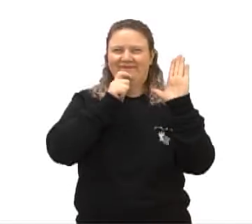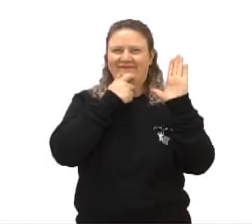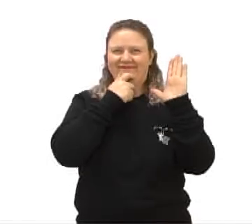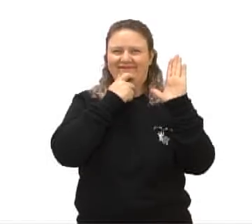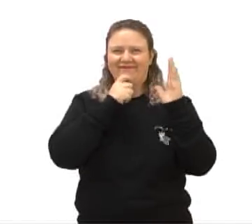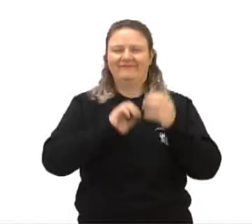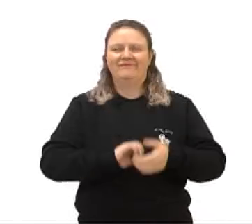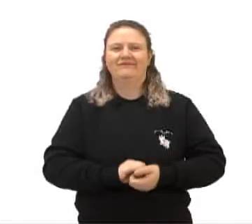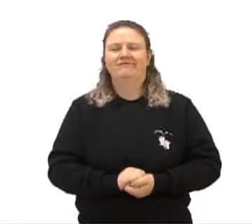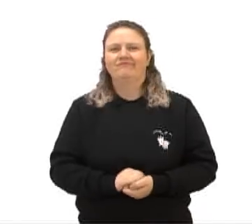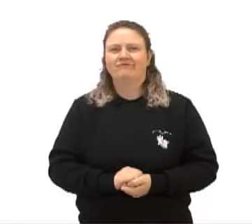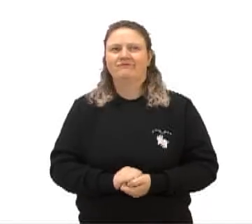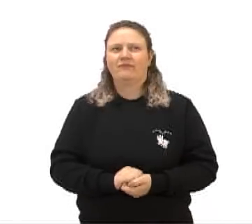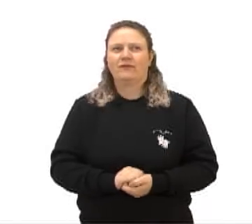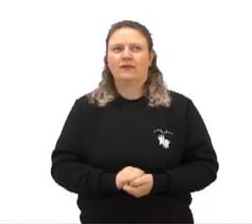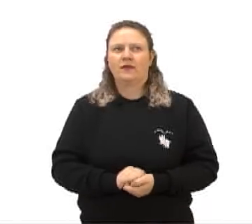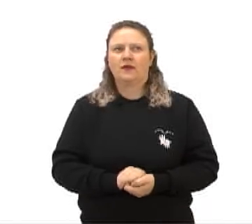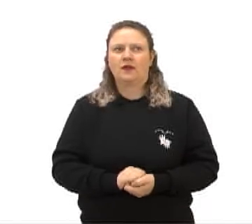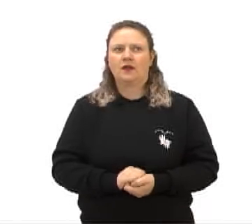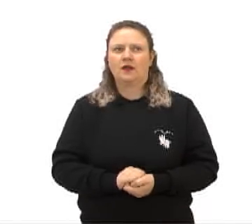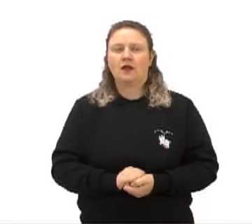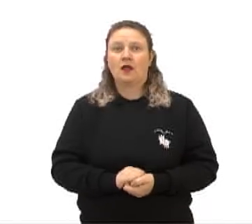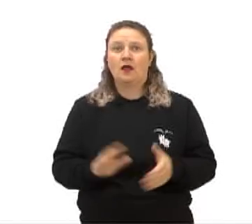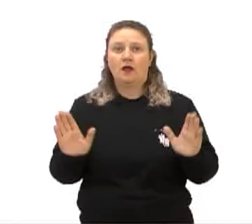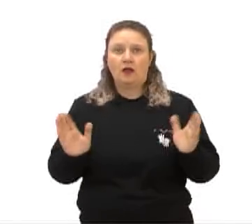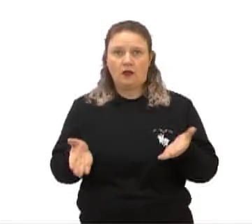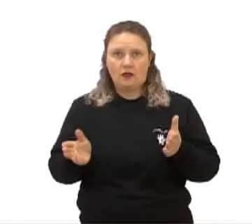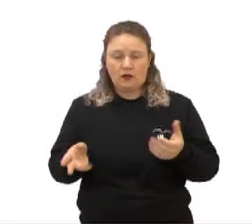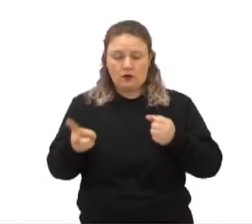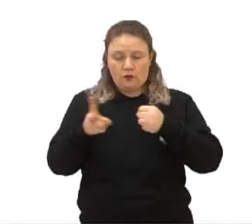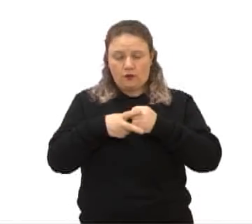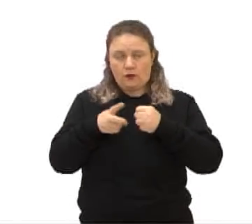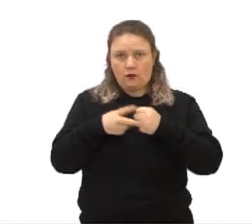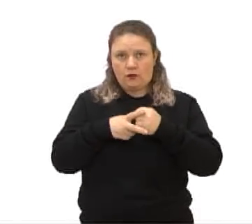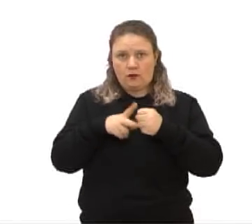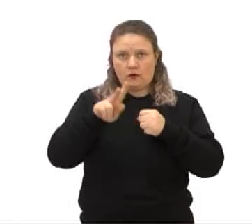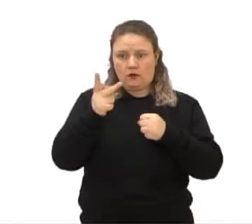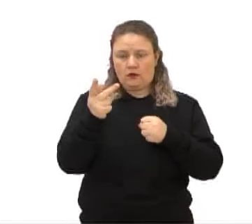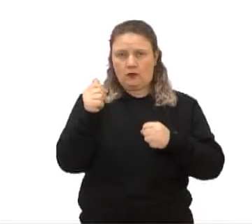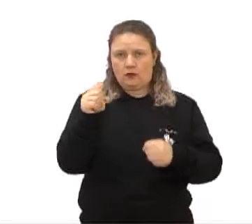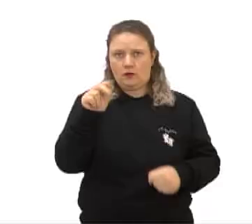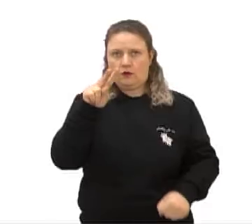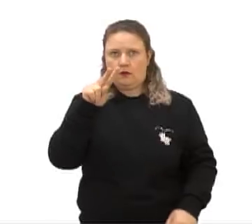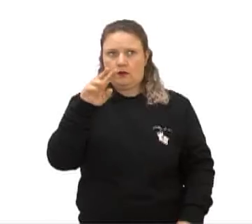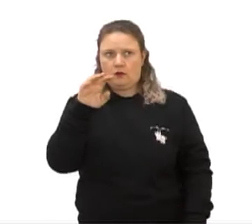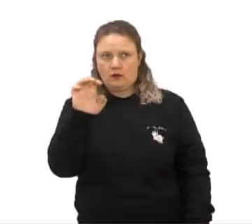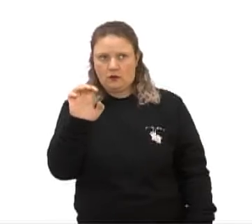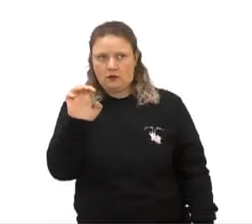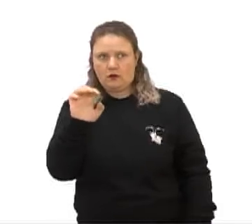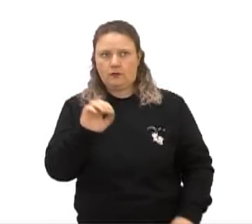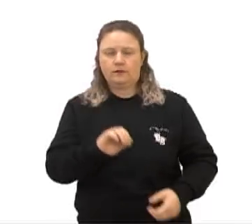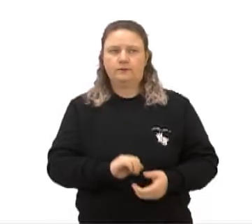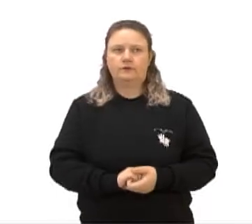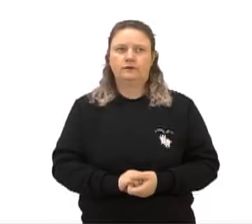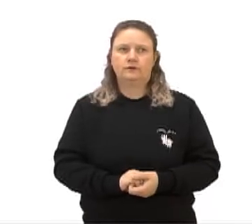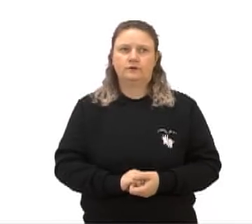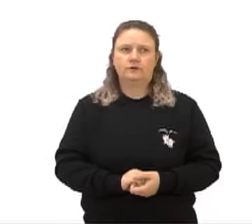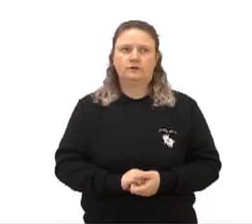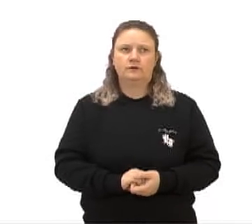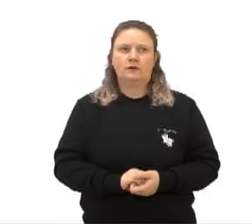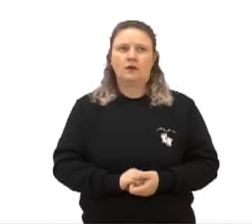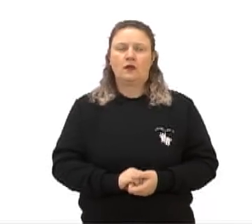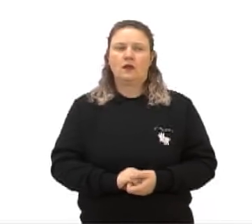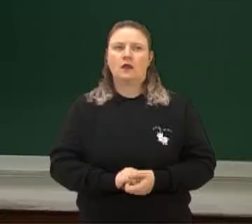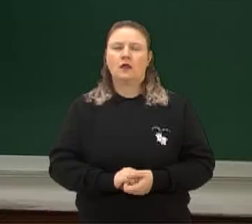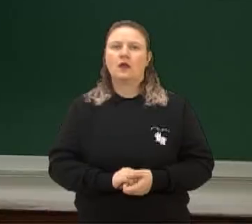my face. Aqui o particípio passado do verbo have fica had. But I've come through.